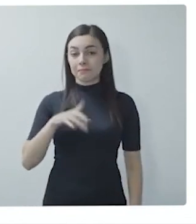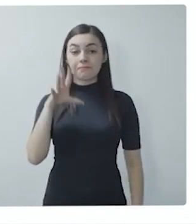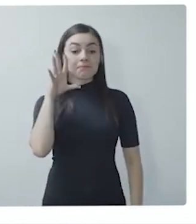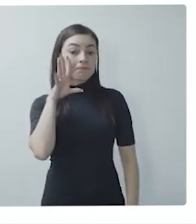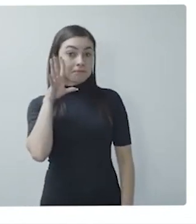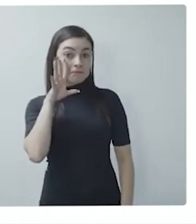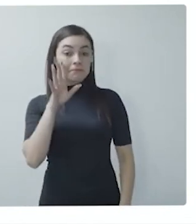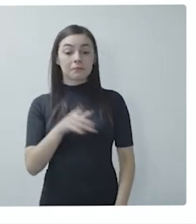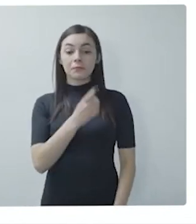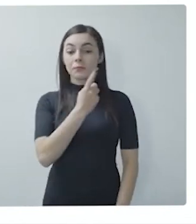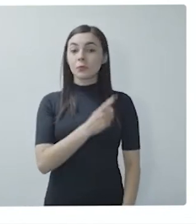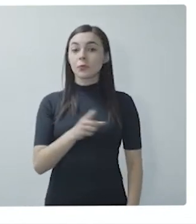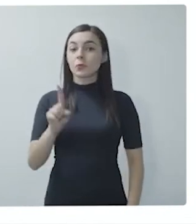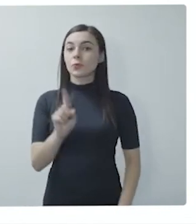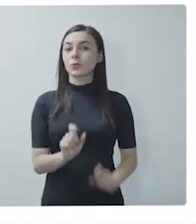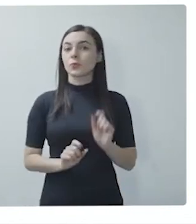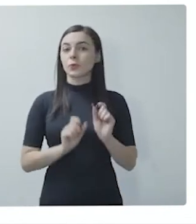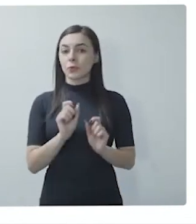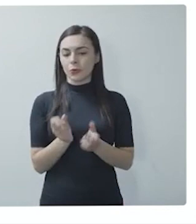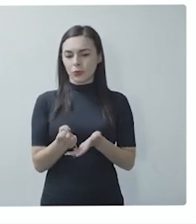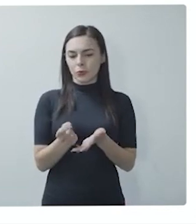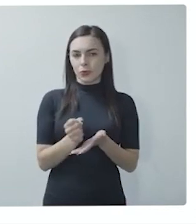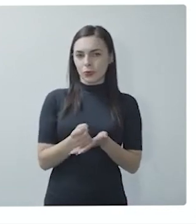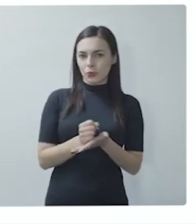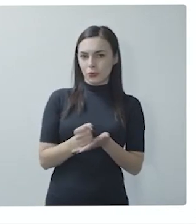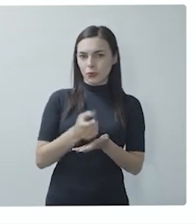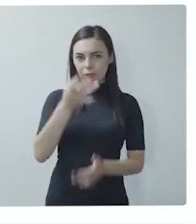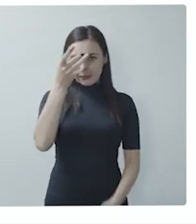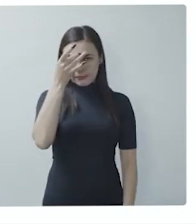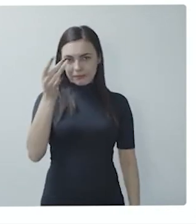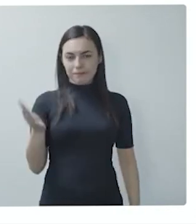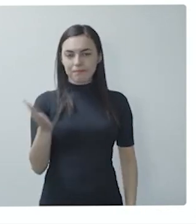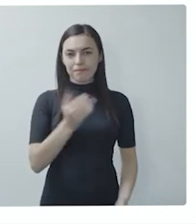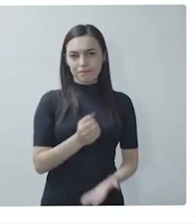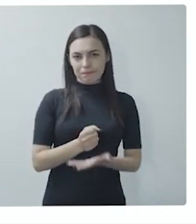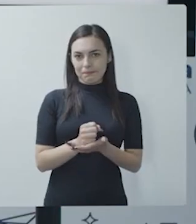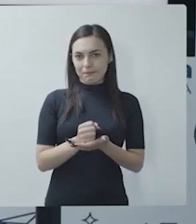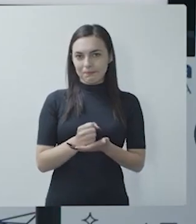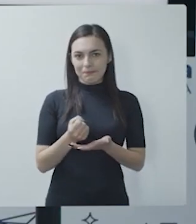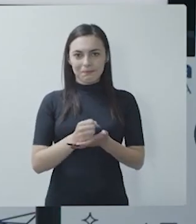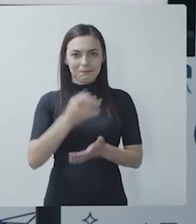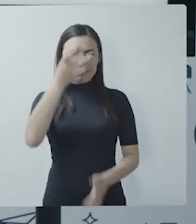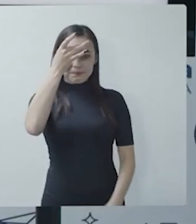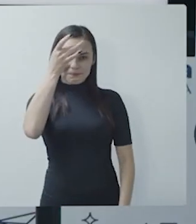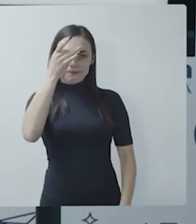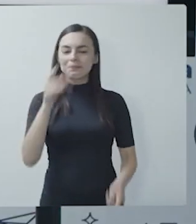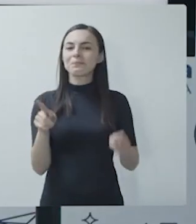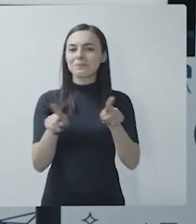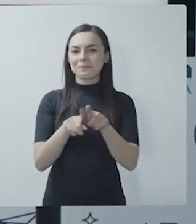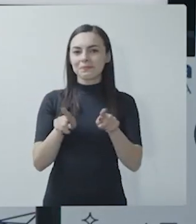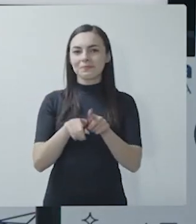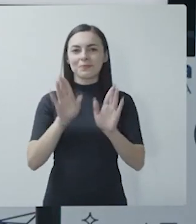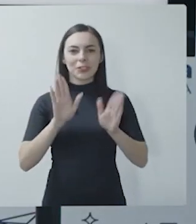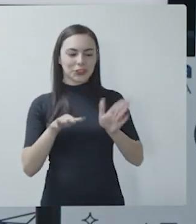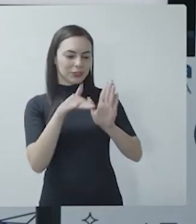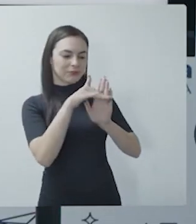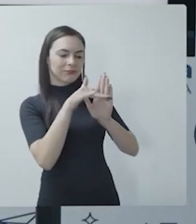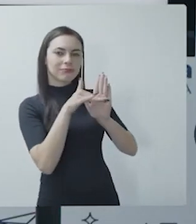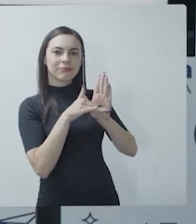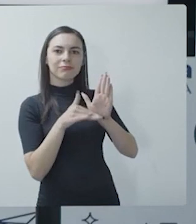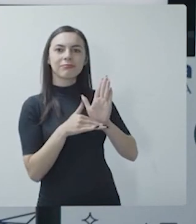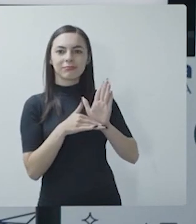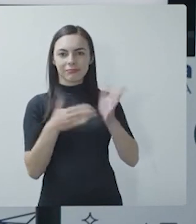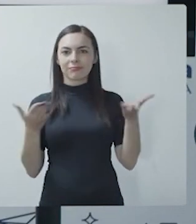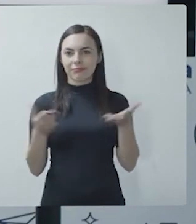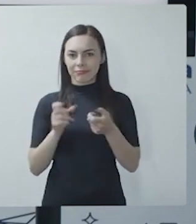bacana. E fizemos o jogo, vamos jogar, fizemos o jogo da memória. Também, então, nós completamos toda a nossa